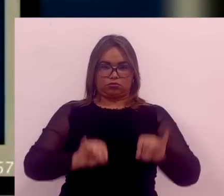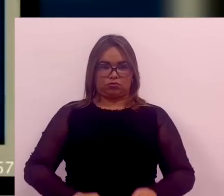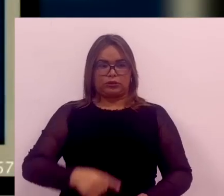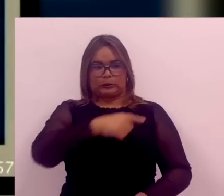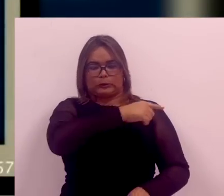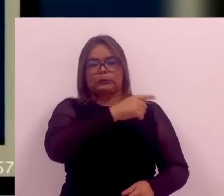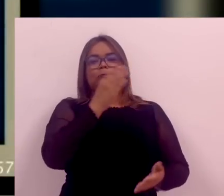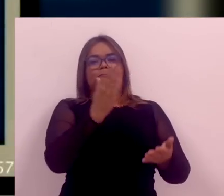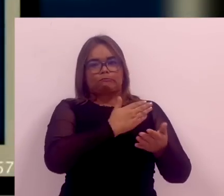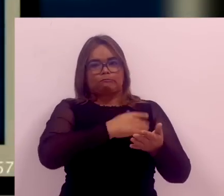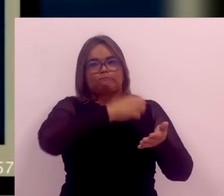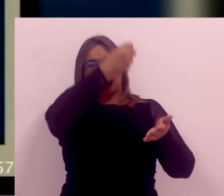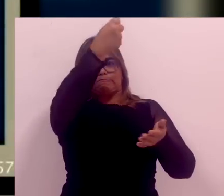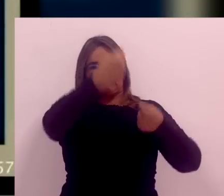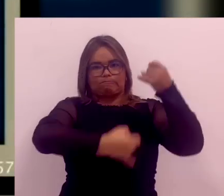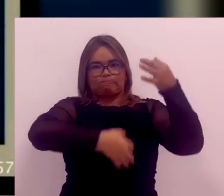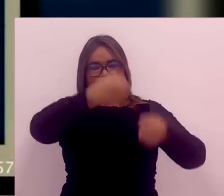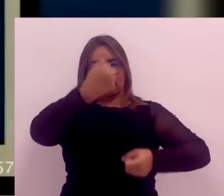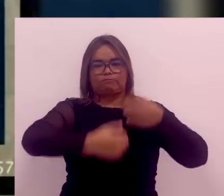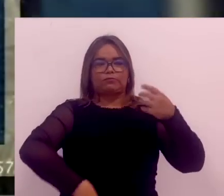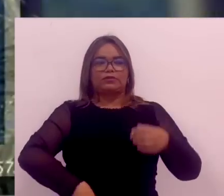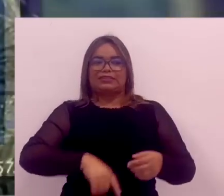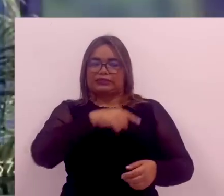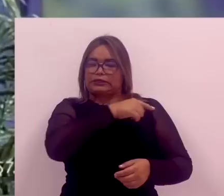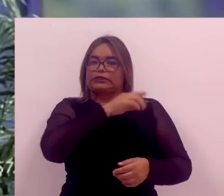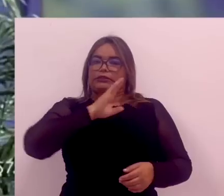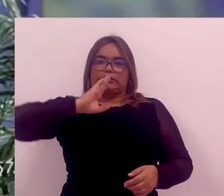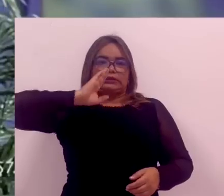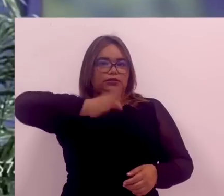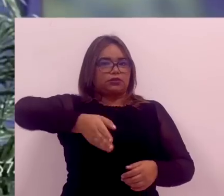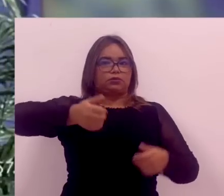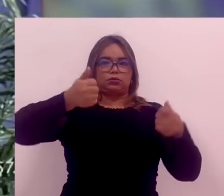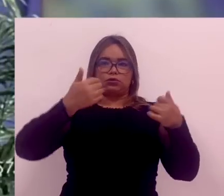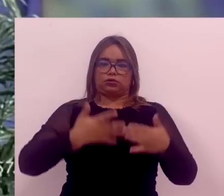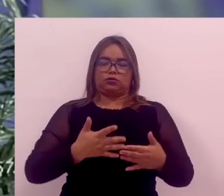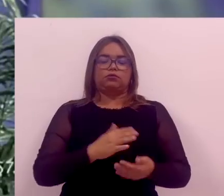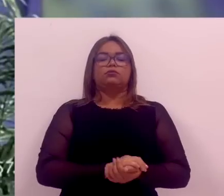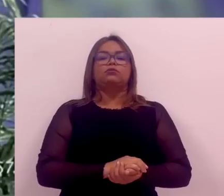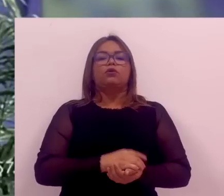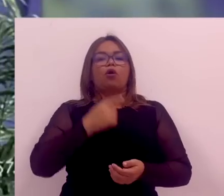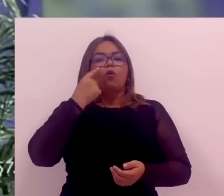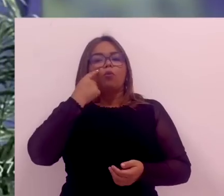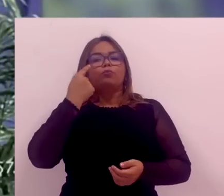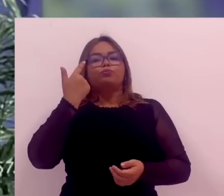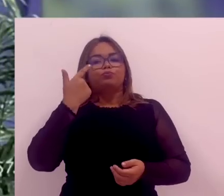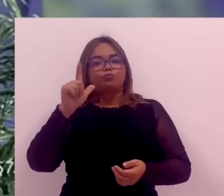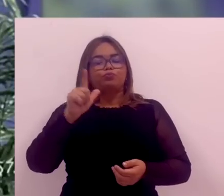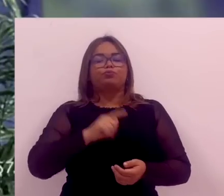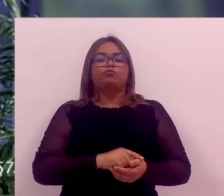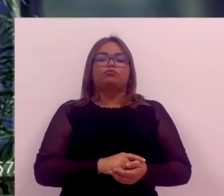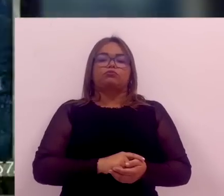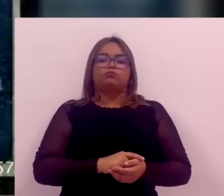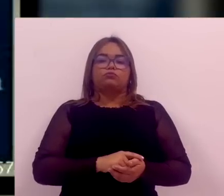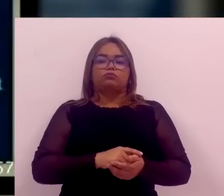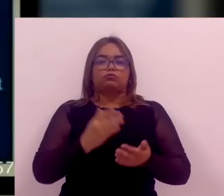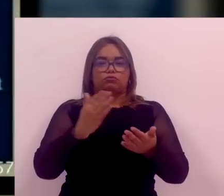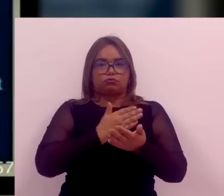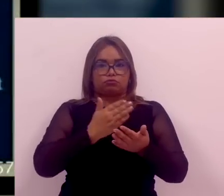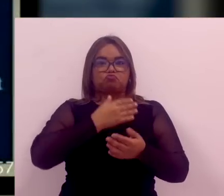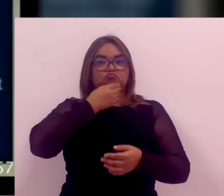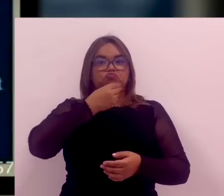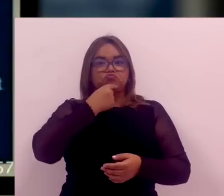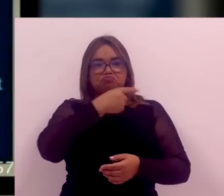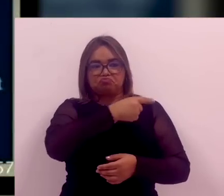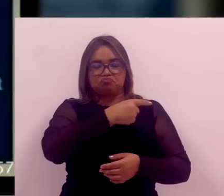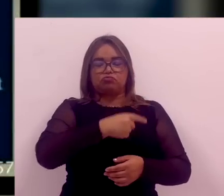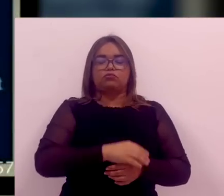Satanás, que é o Deus de nosso planeta, o único Deus. Essas são citações bem diretas. Não há como fugir delas.